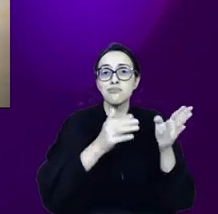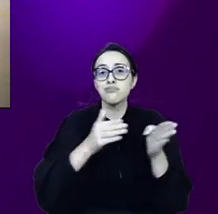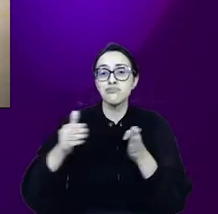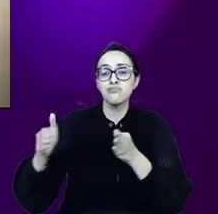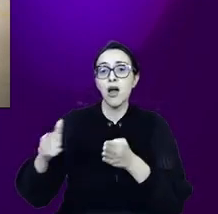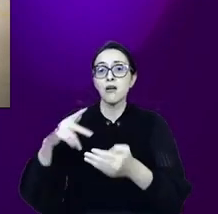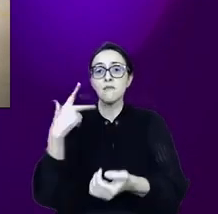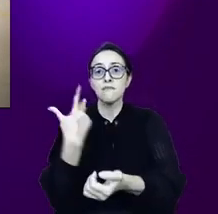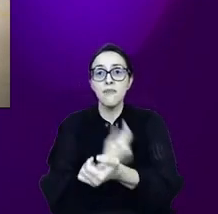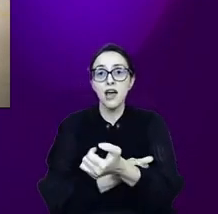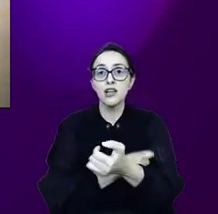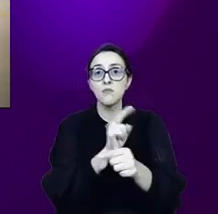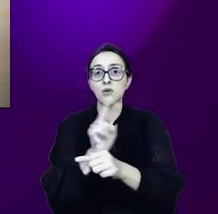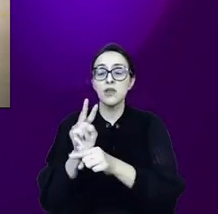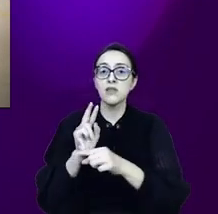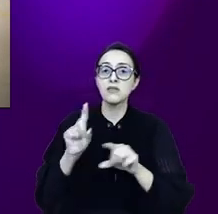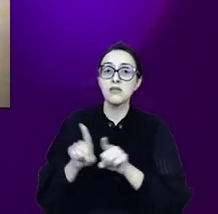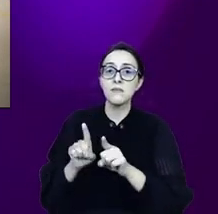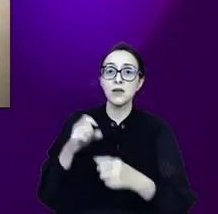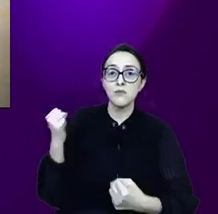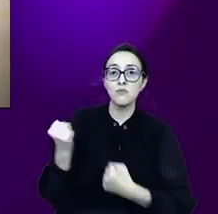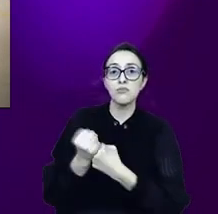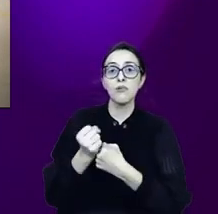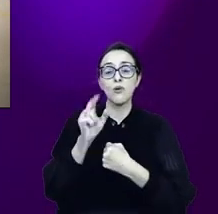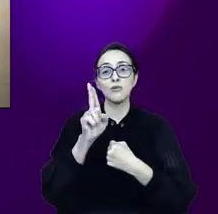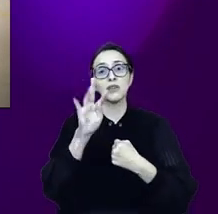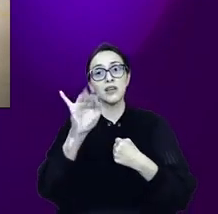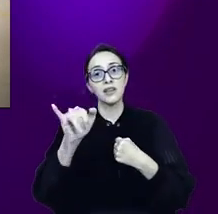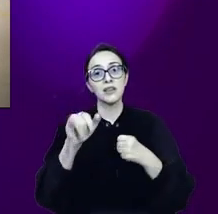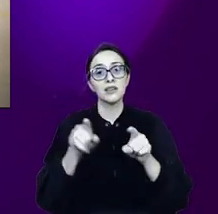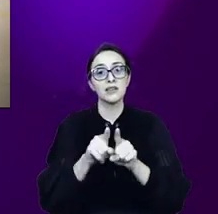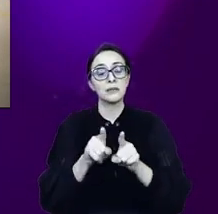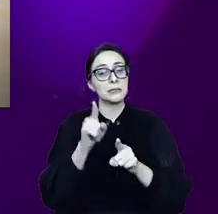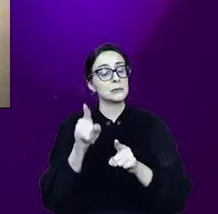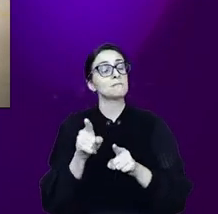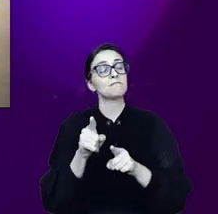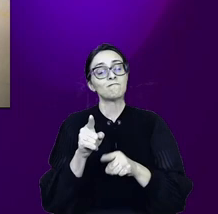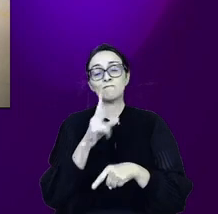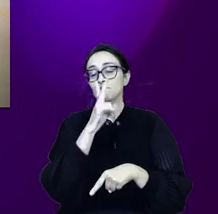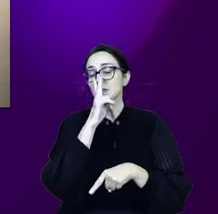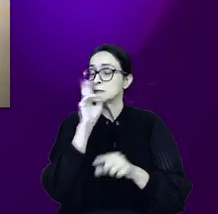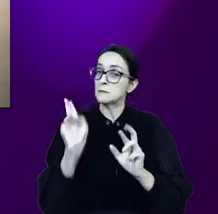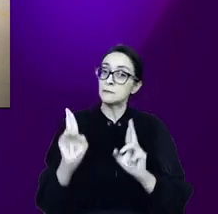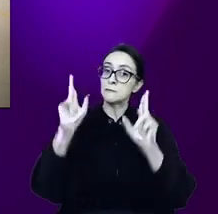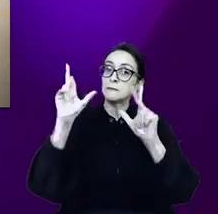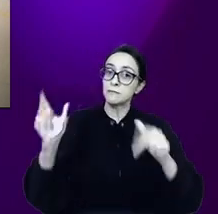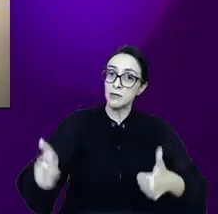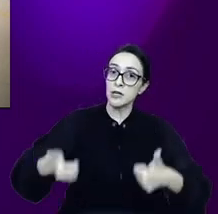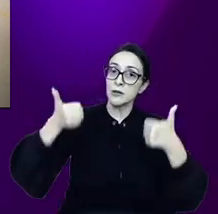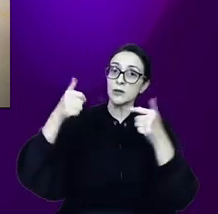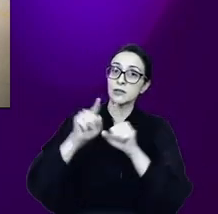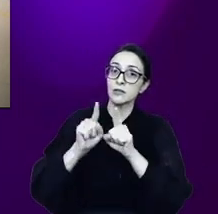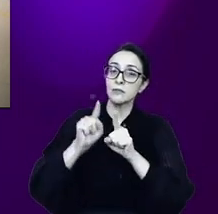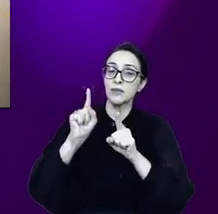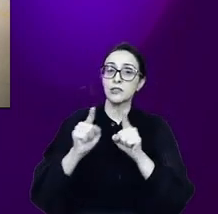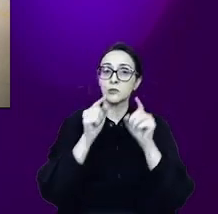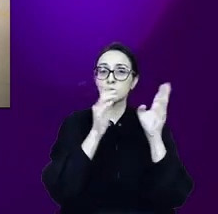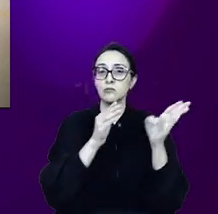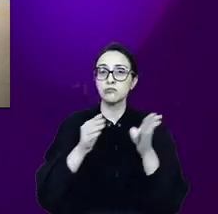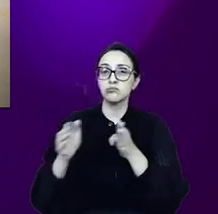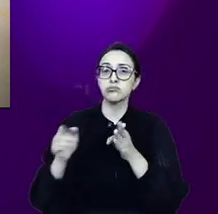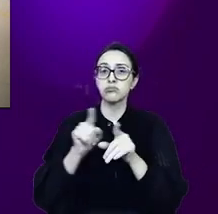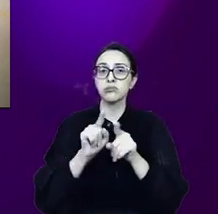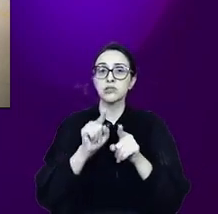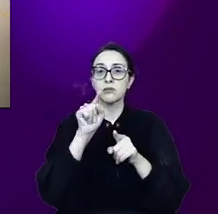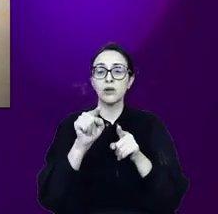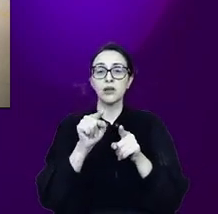neuroproteção, mas também o suporte em UTI, e esse talvez tenha sido o grande diferencial, levando em consideração que a sistematização da